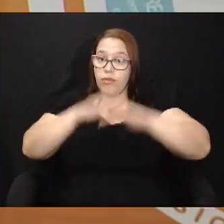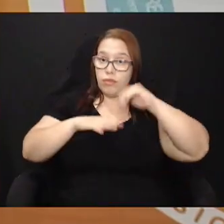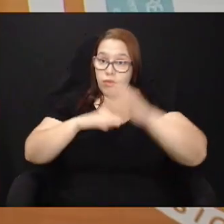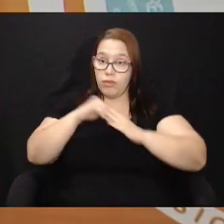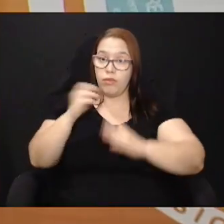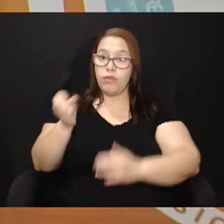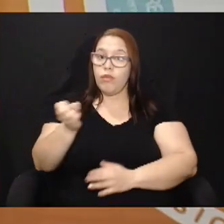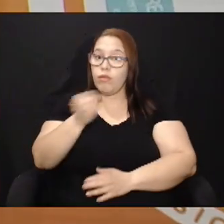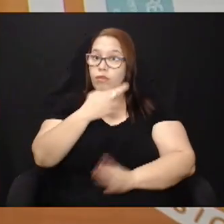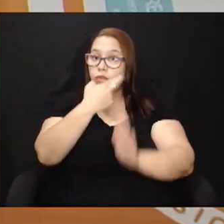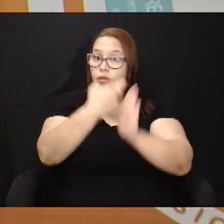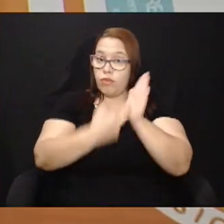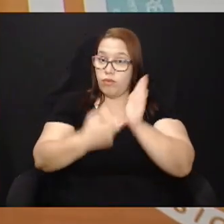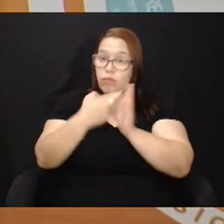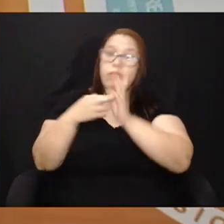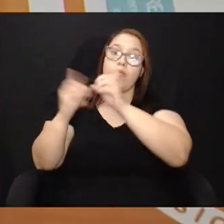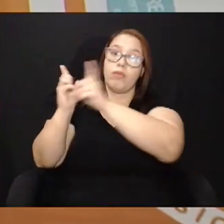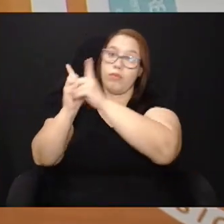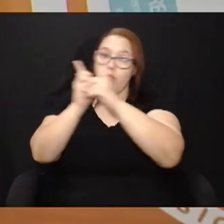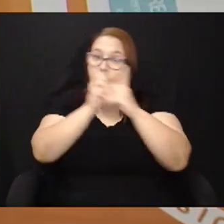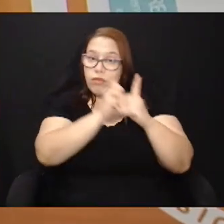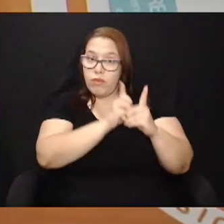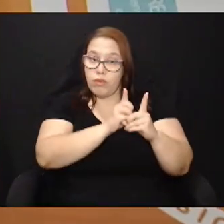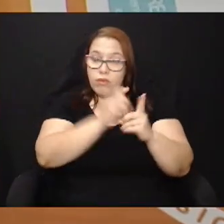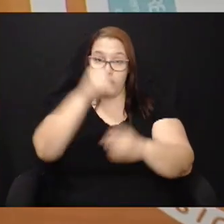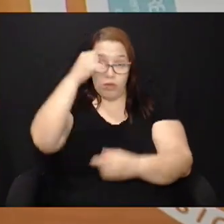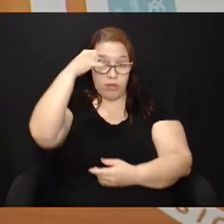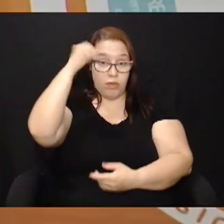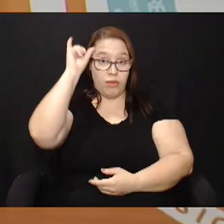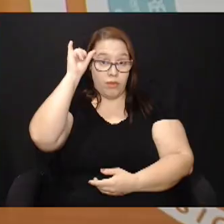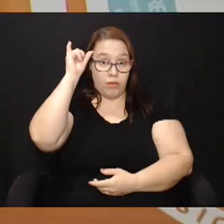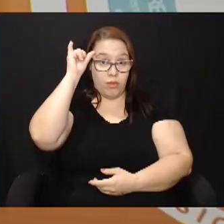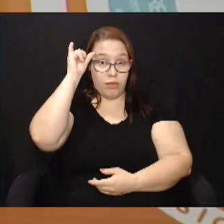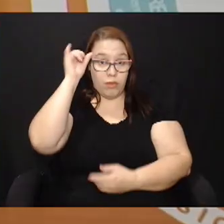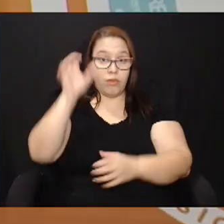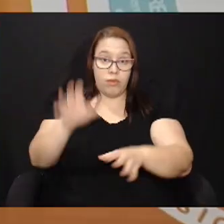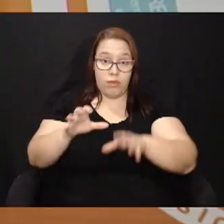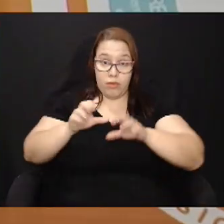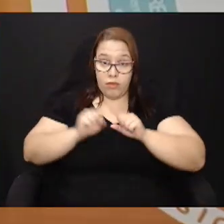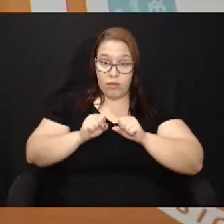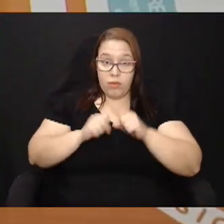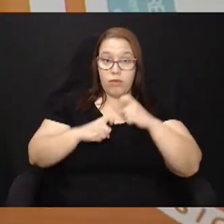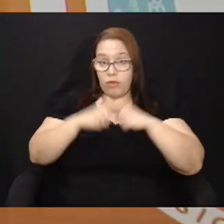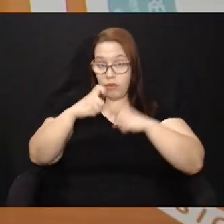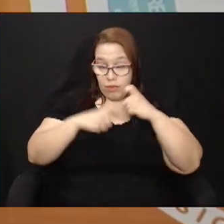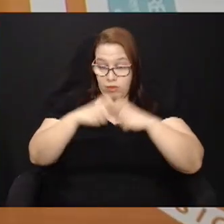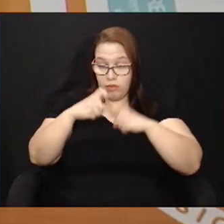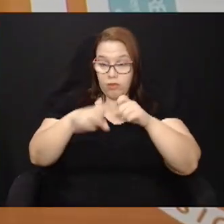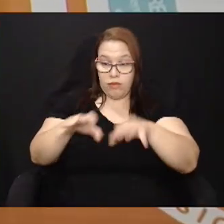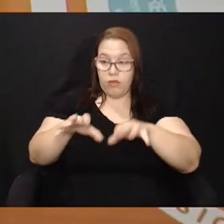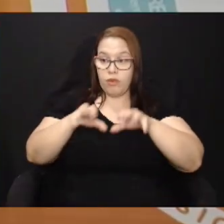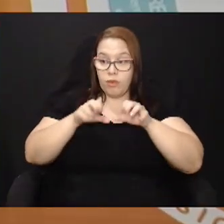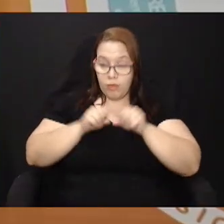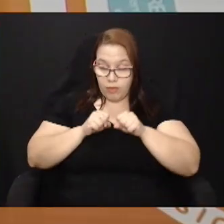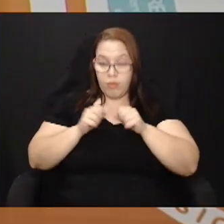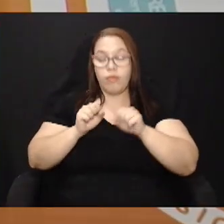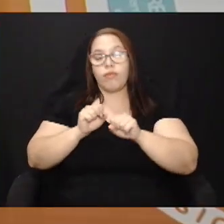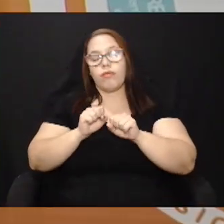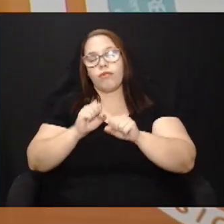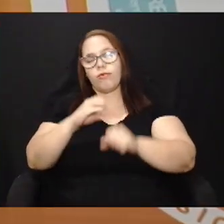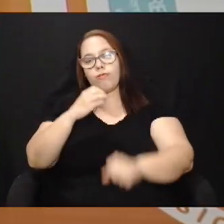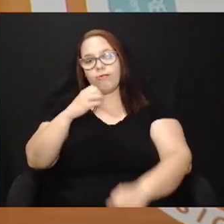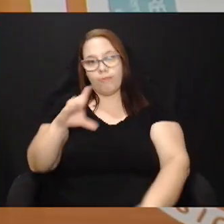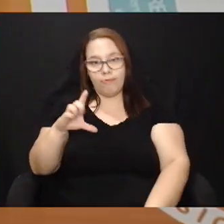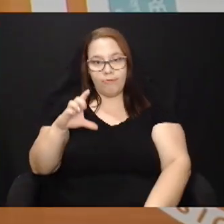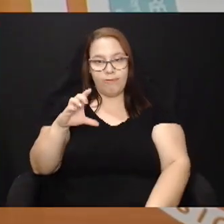no atendimento para a prevenção das infecções sexualmente transmissíveis e, é claro, para reduzir